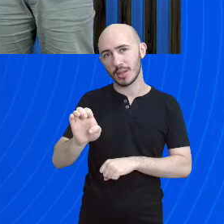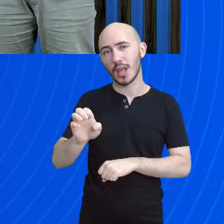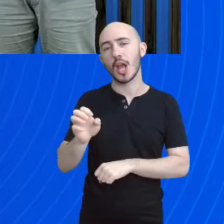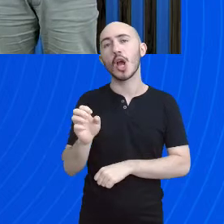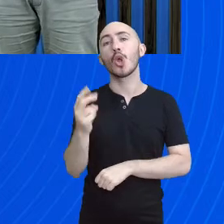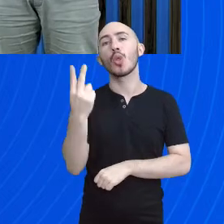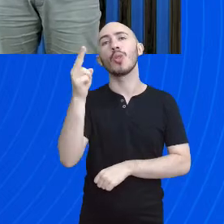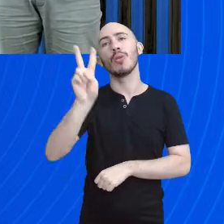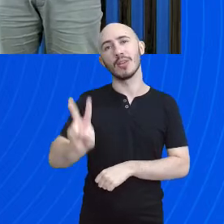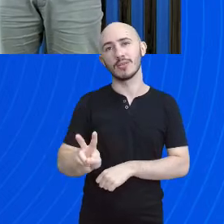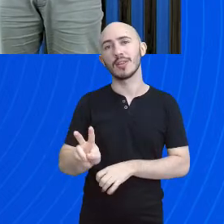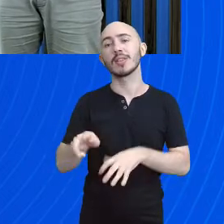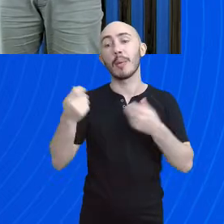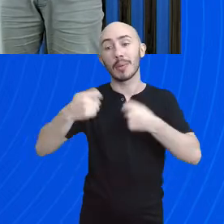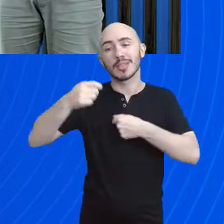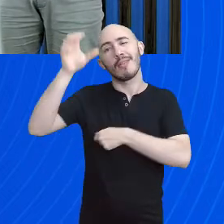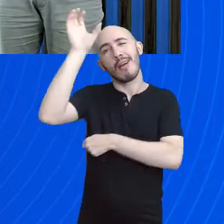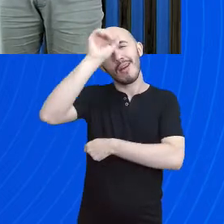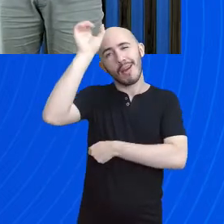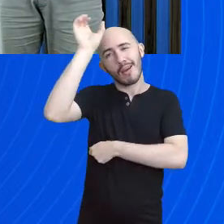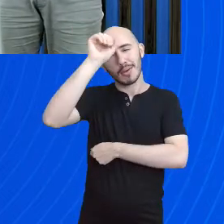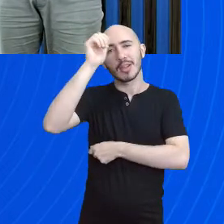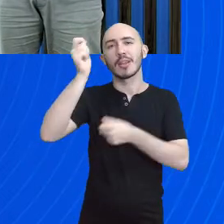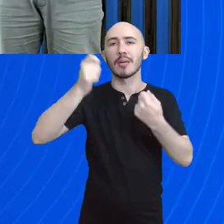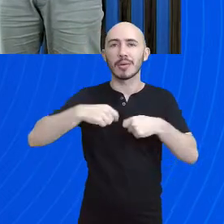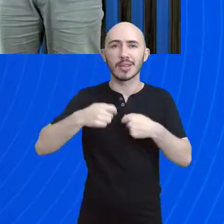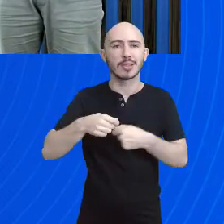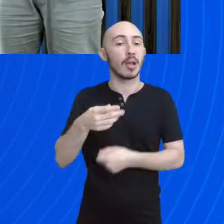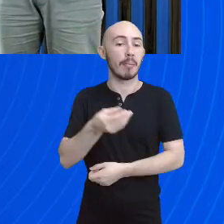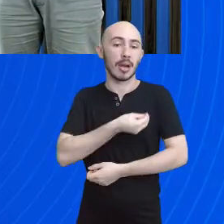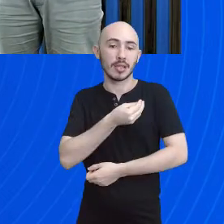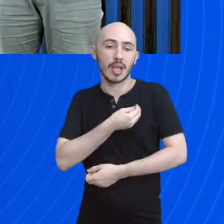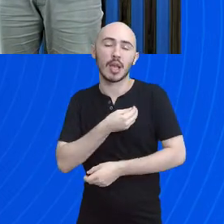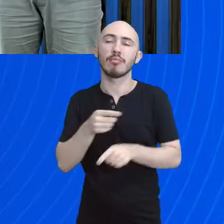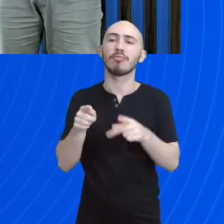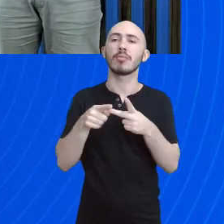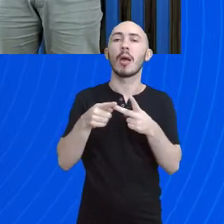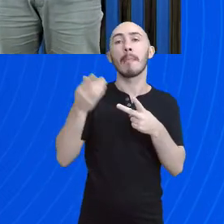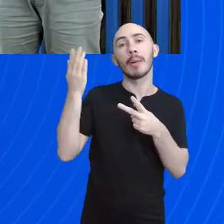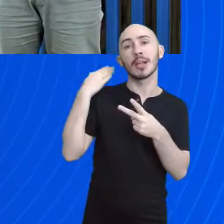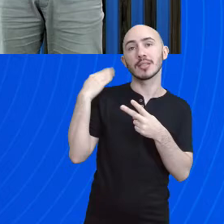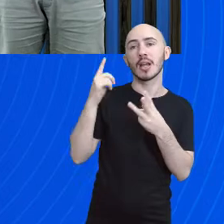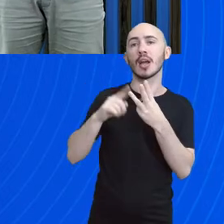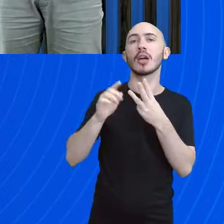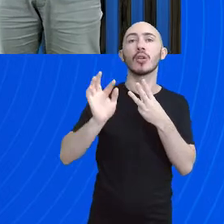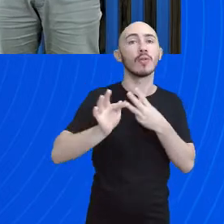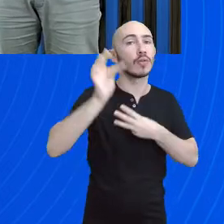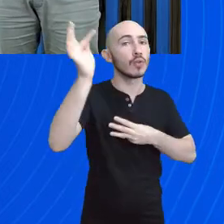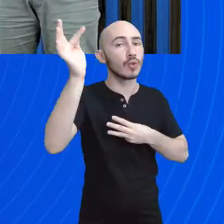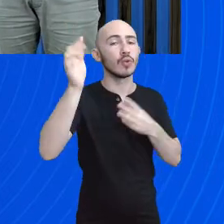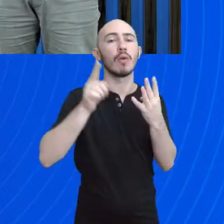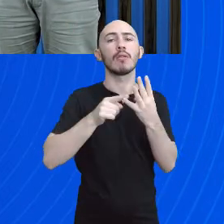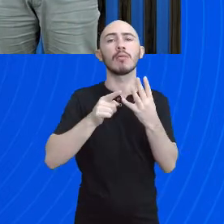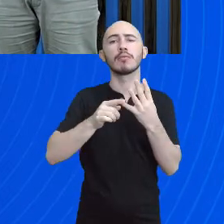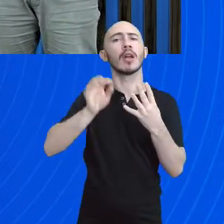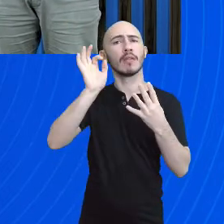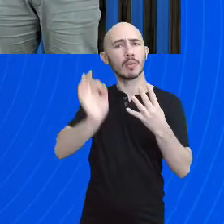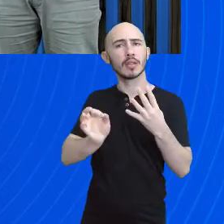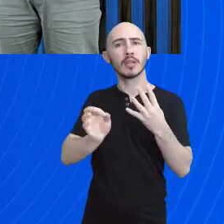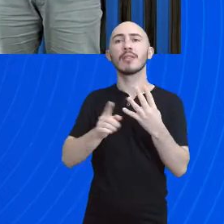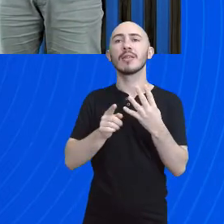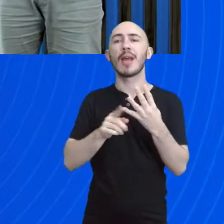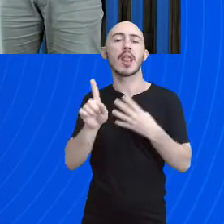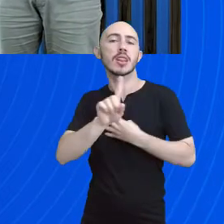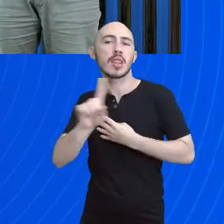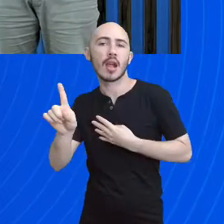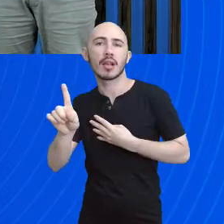fazer? Dominá-lo tanto quanto se possa, no presente, no passado, no futuro, interrogativa, afirmativa e por aí vai. Domina logo isso